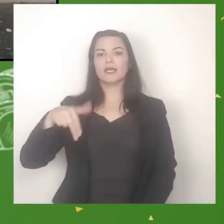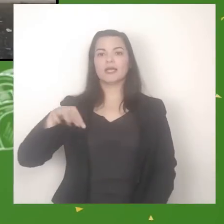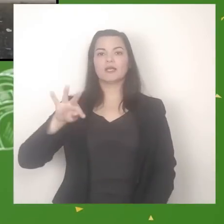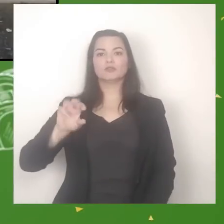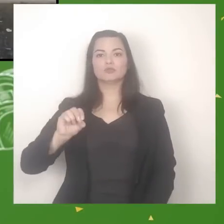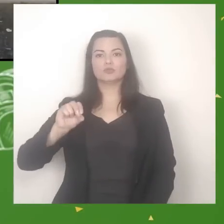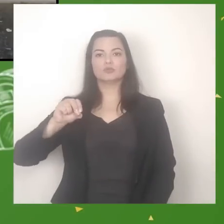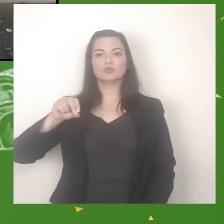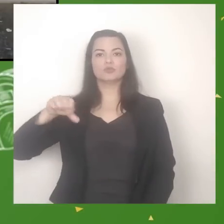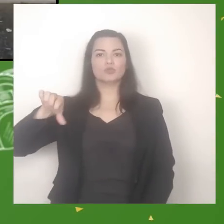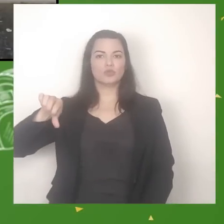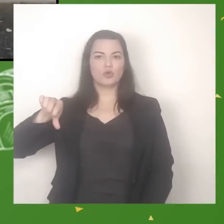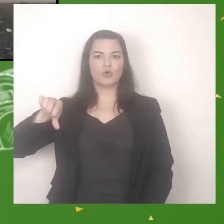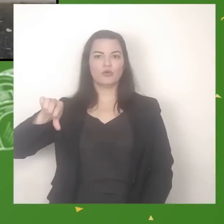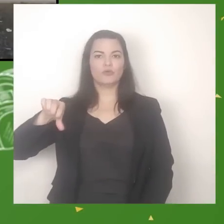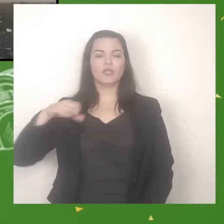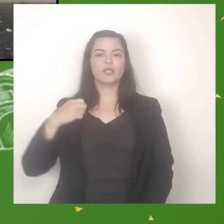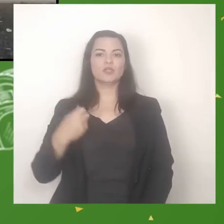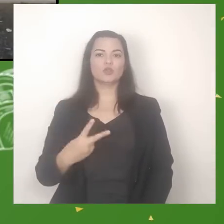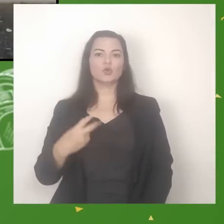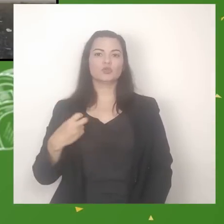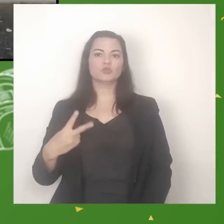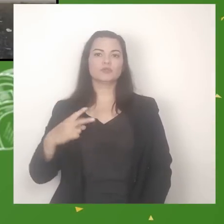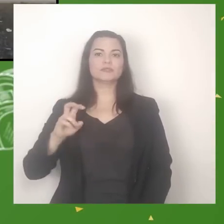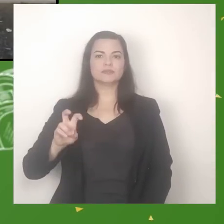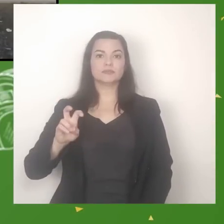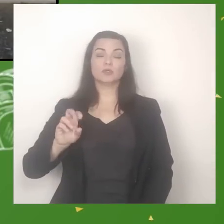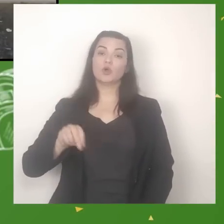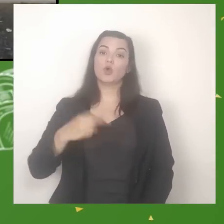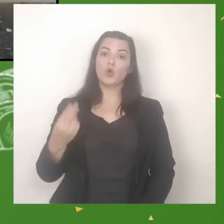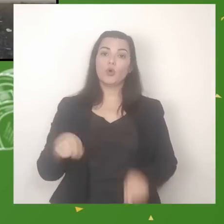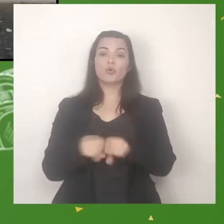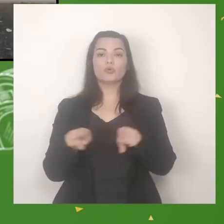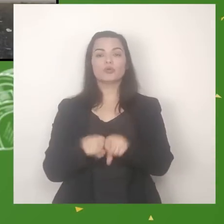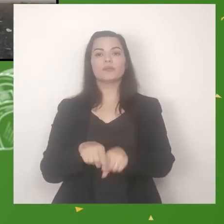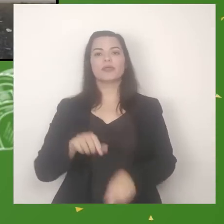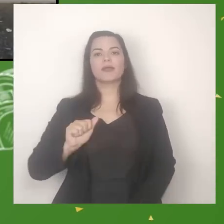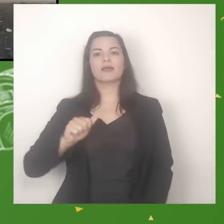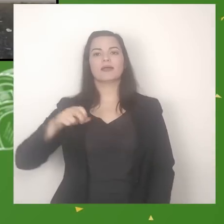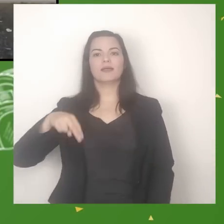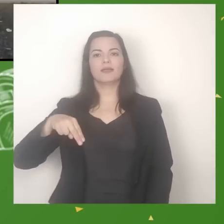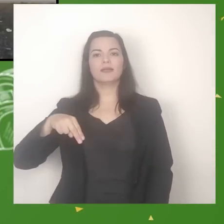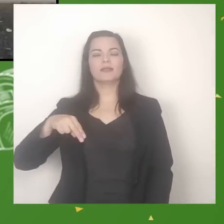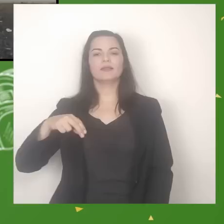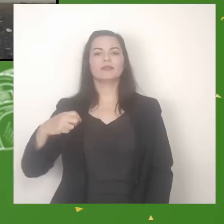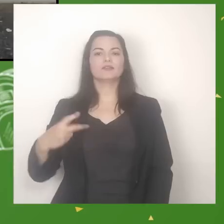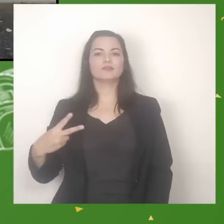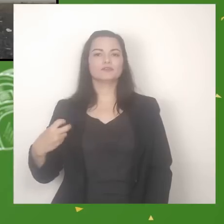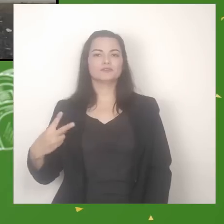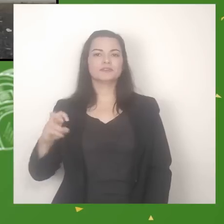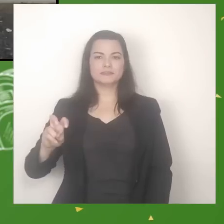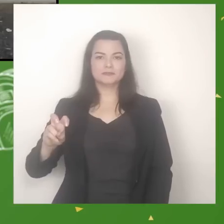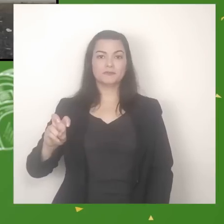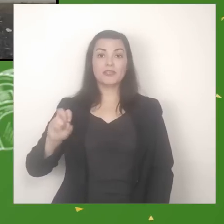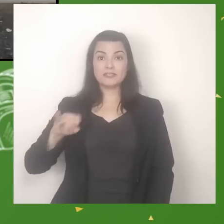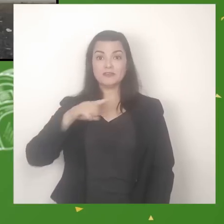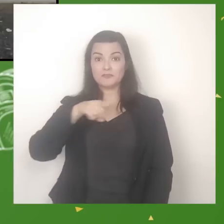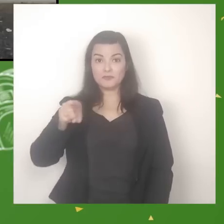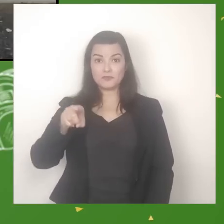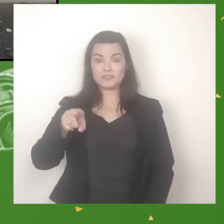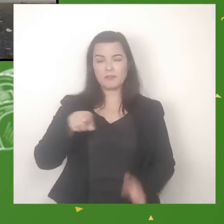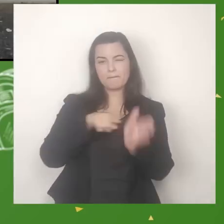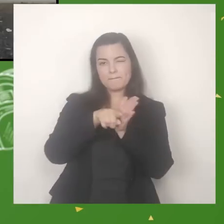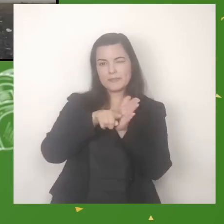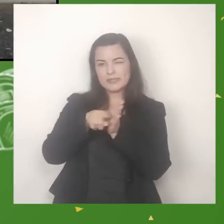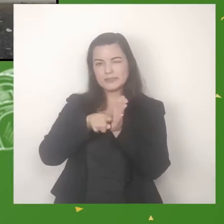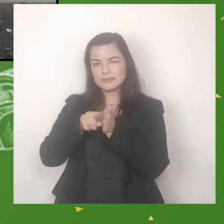Antonov. Antonov 225 ou também AN225. Se você conseguir depois pesquisar